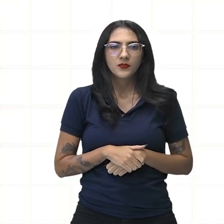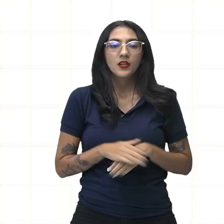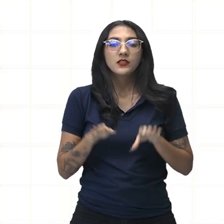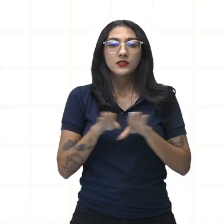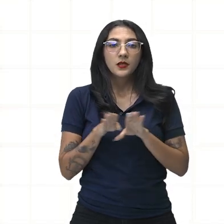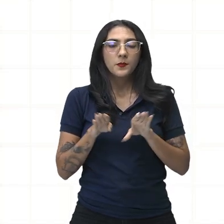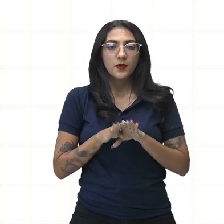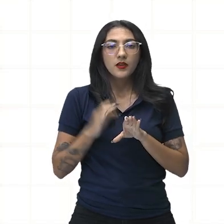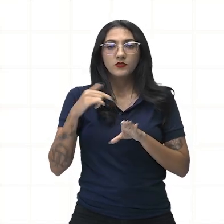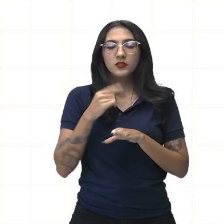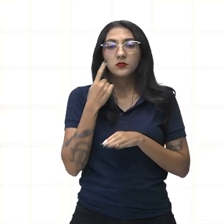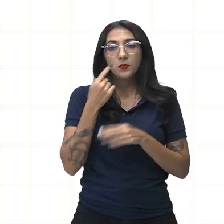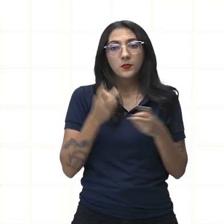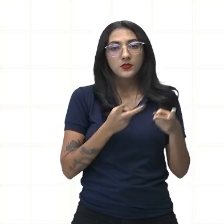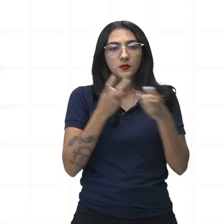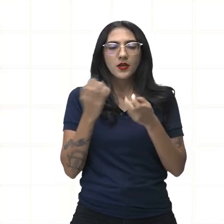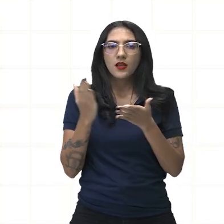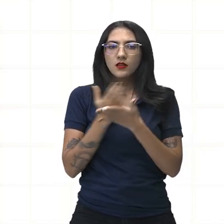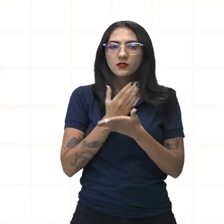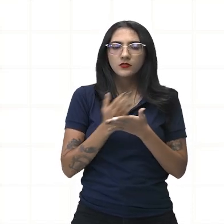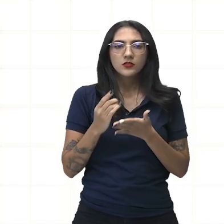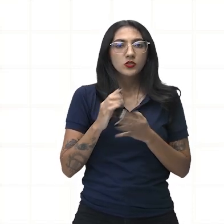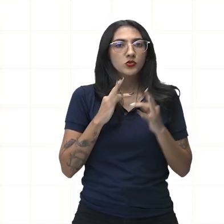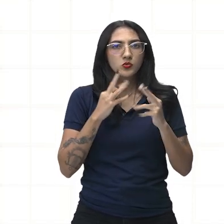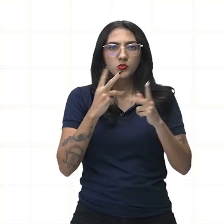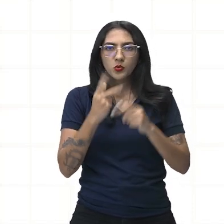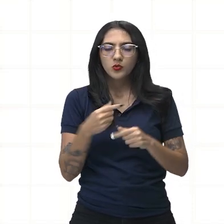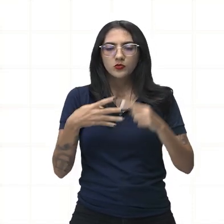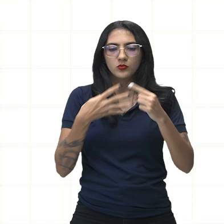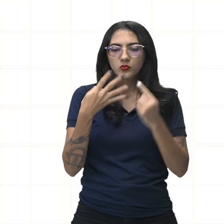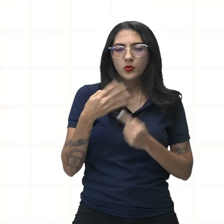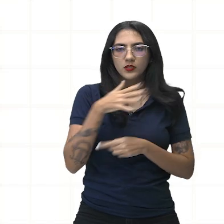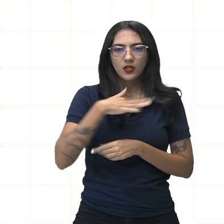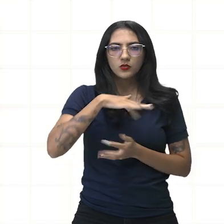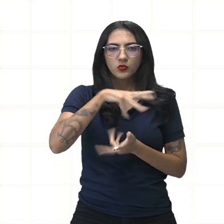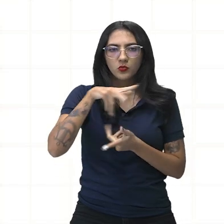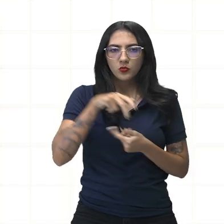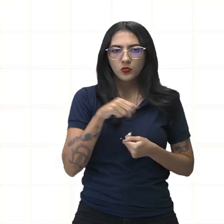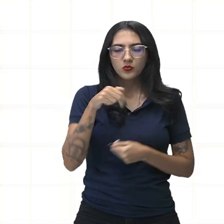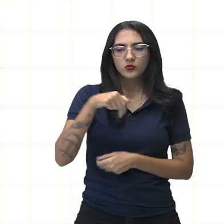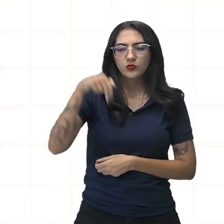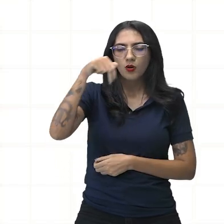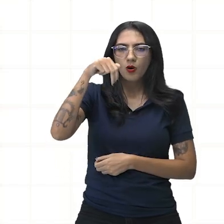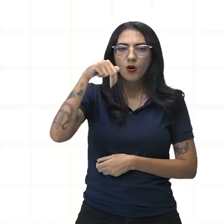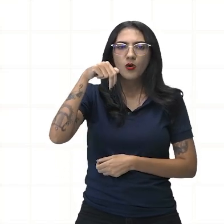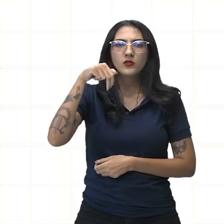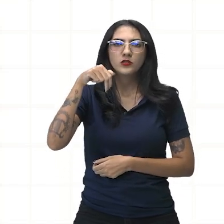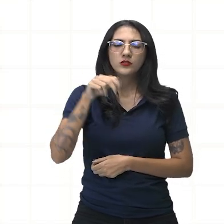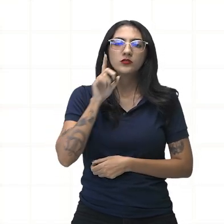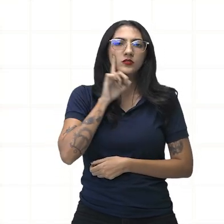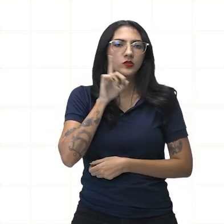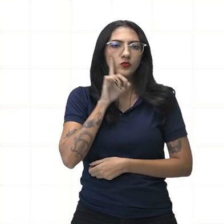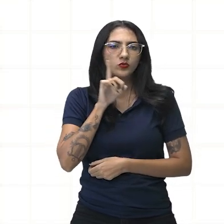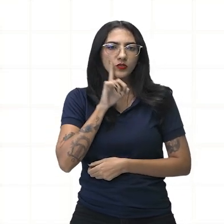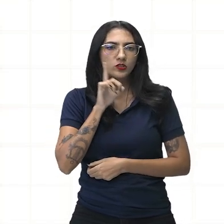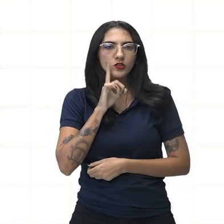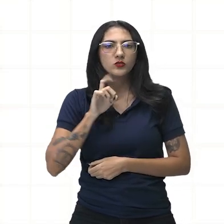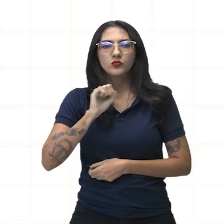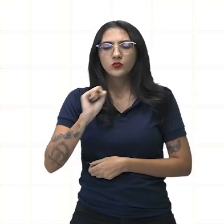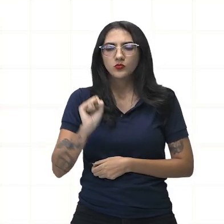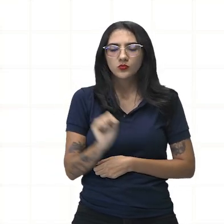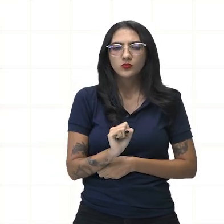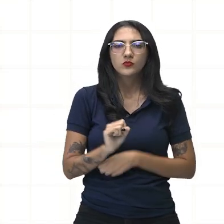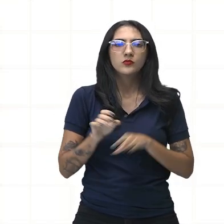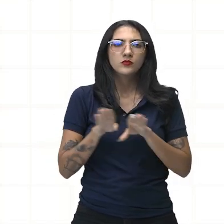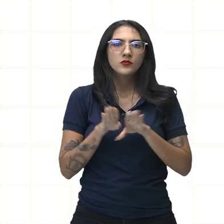presente também, tem países dos 4 hemisférios, tá? Do hemisfério norte, como é o caso dos Estados Unidos, do